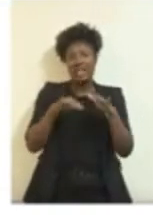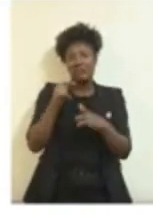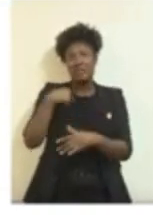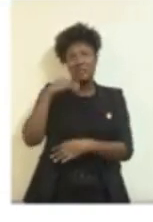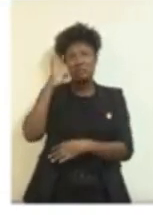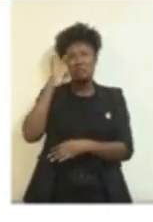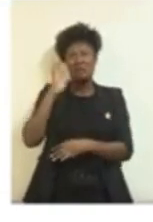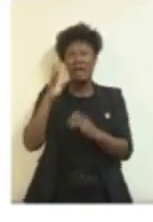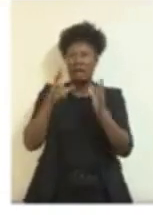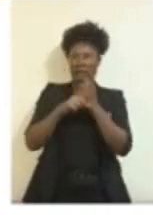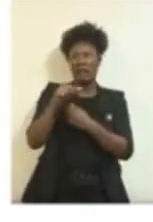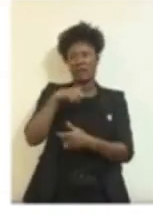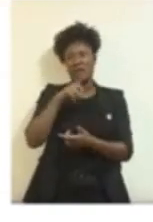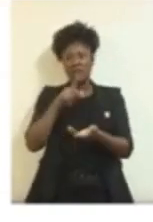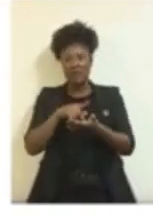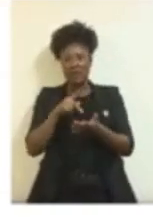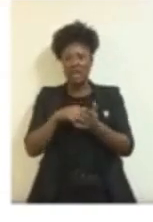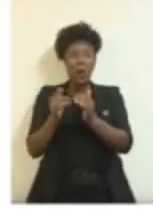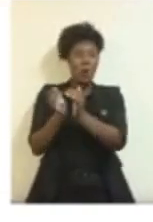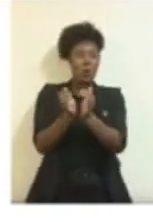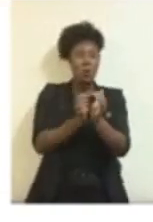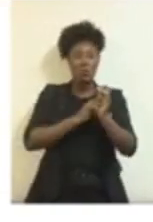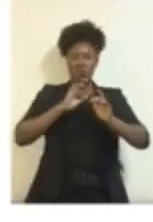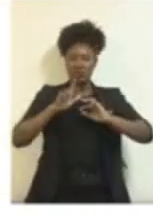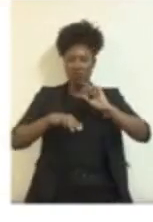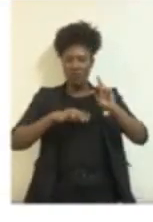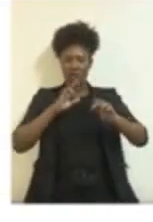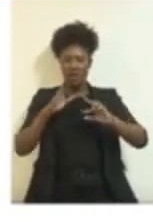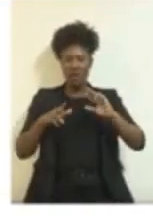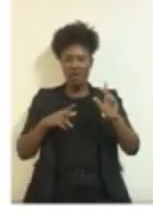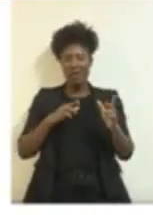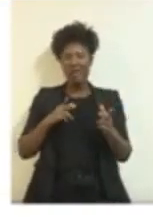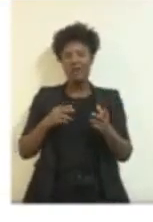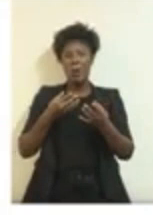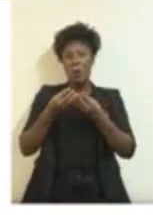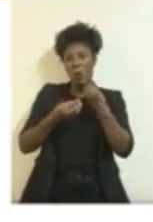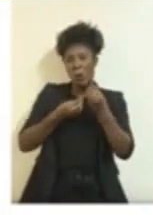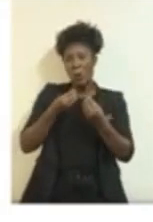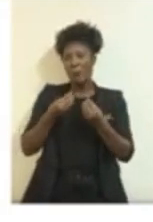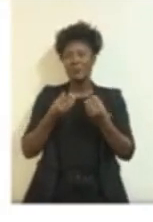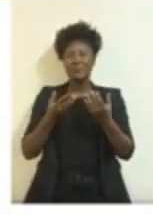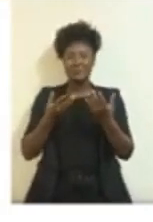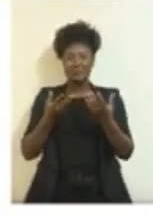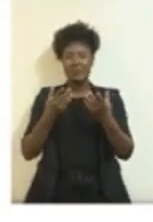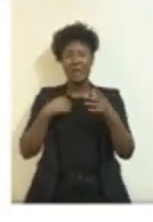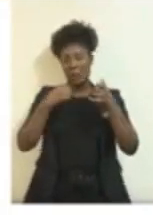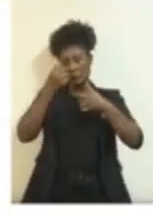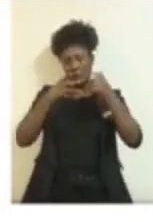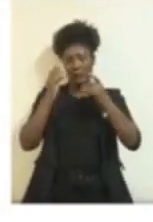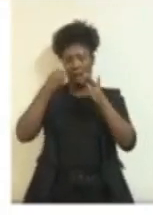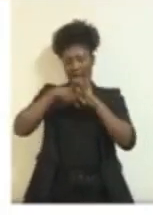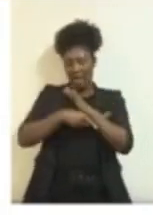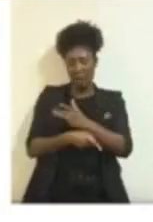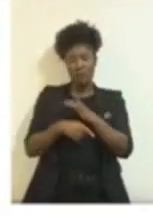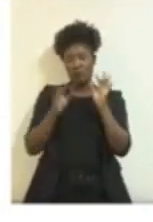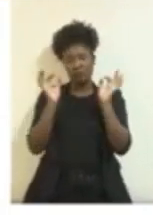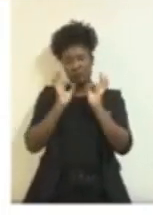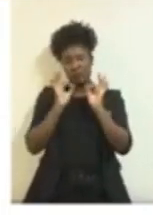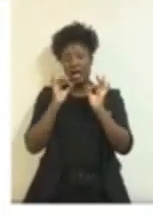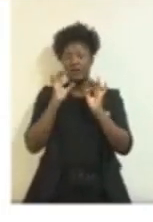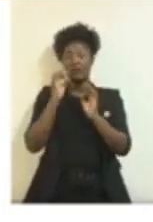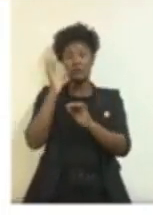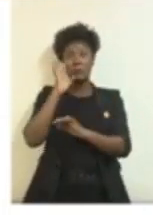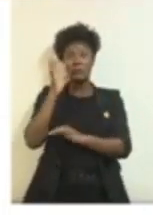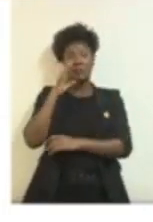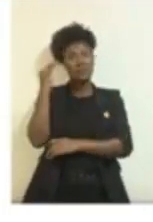teria lá, insetos de diversos grupos, algas também, número de espécies muito grandes. Então, não vou entrar em muito detalhe aqui, mas achei importante assim trazer